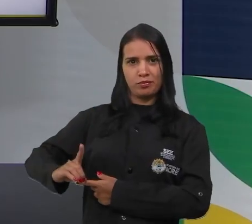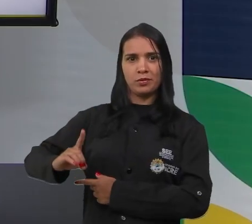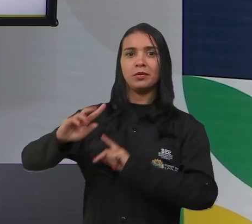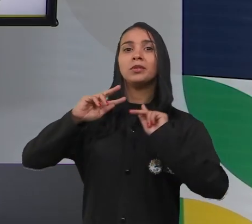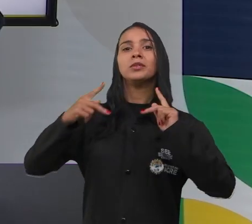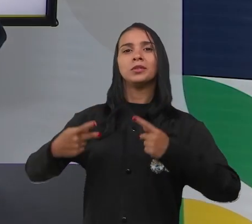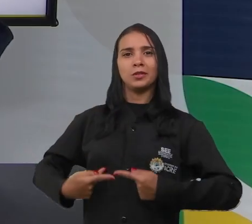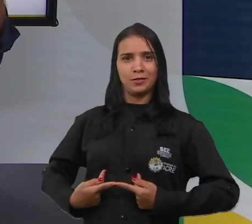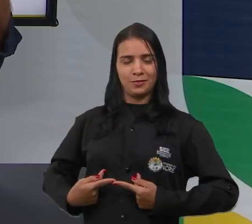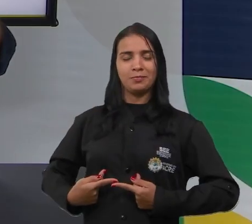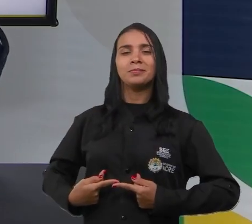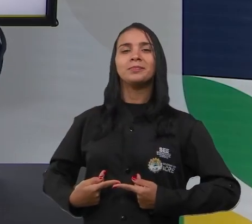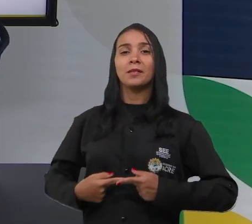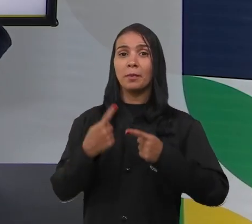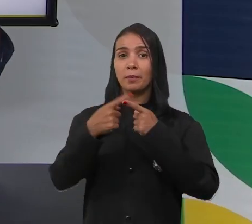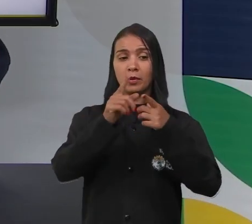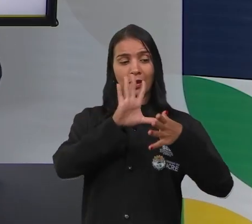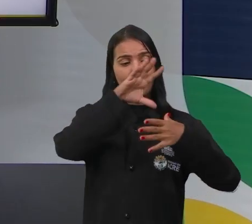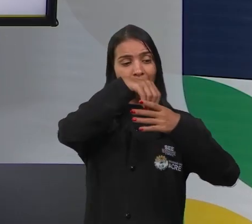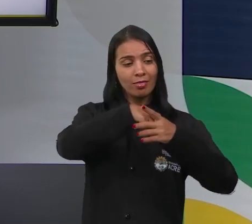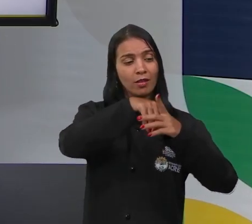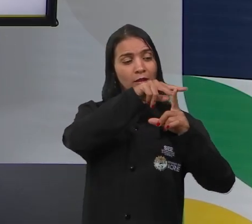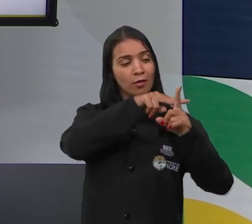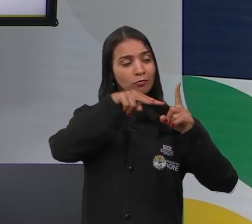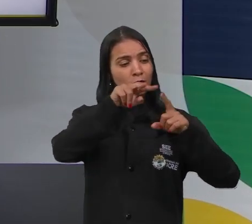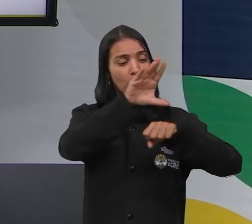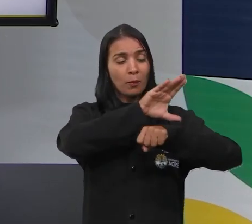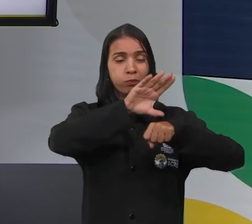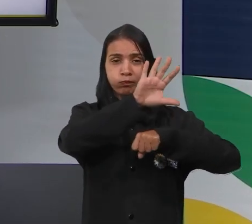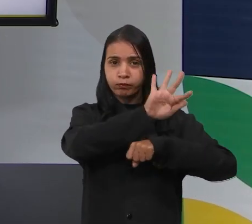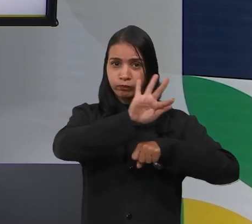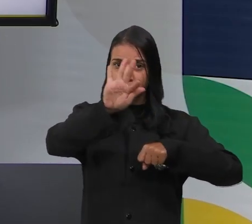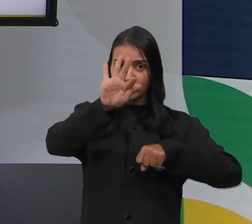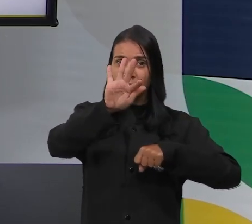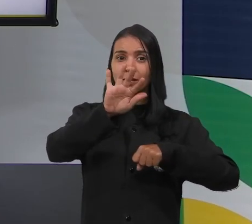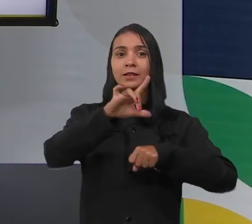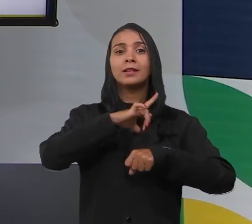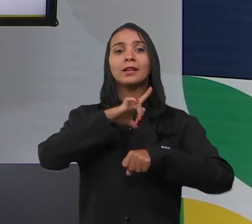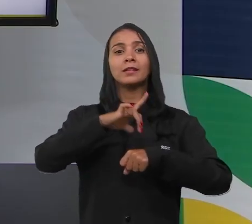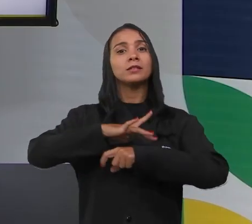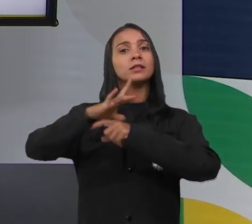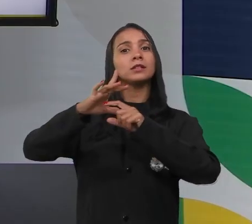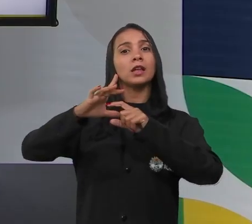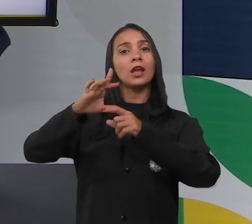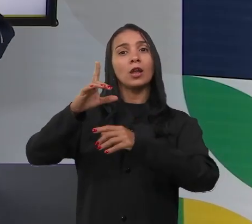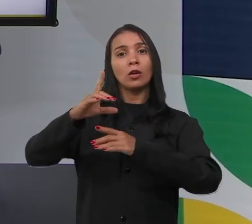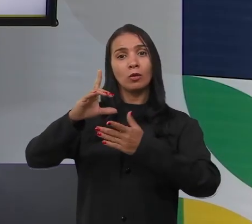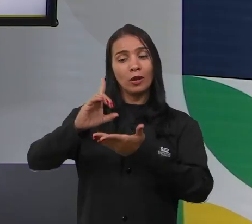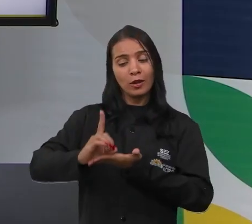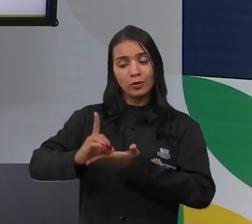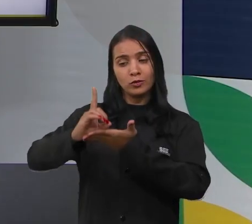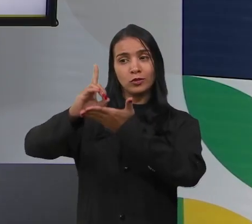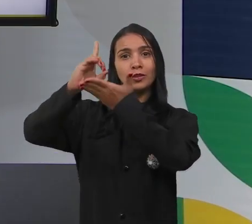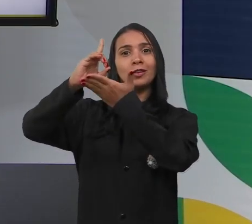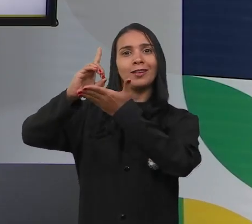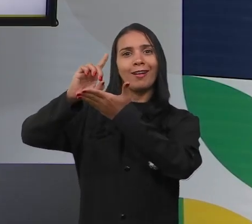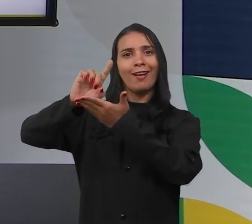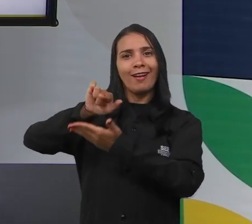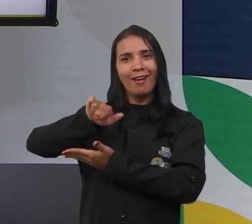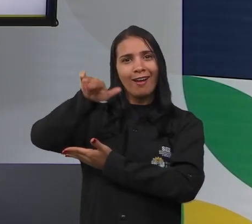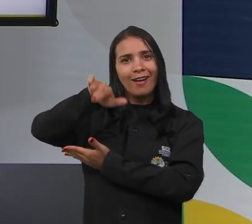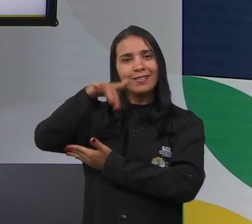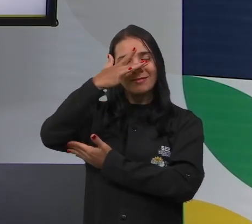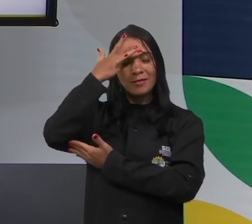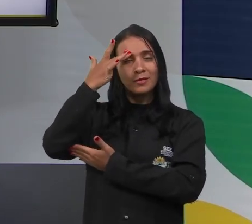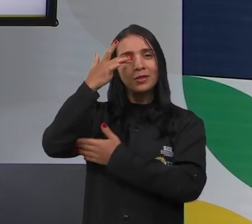porque dentro daquela concepção lá da Constituição que a gente viu, dignidade da pessoa, direito humano, todo mundo deve